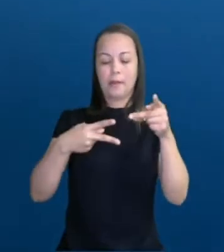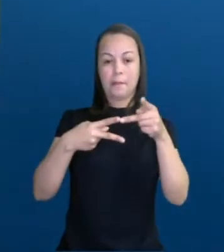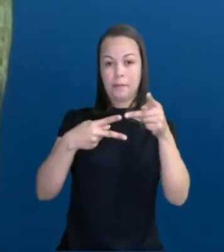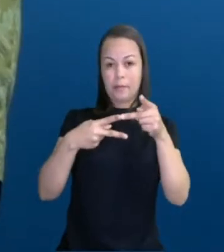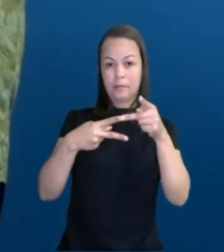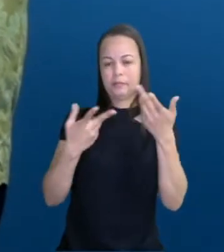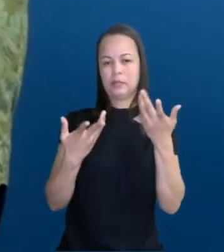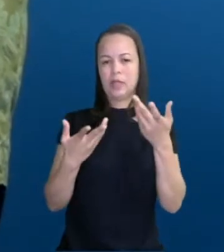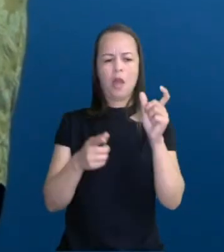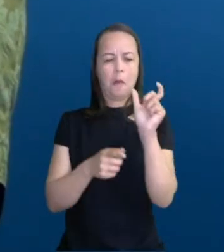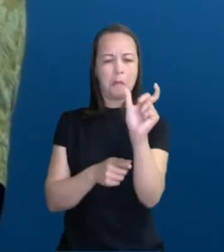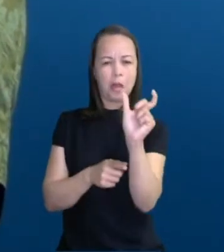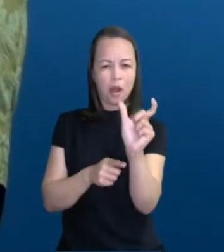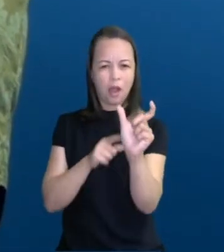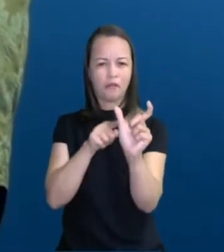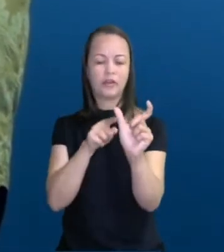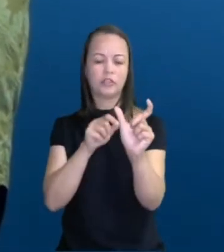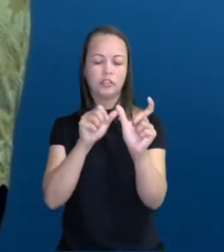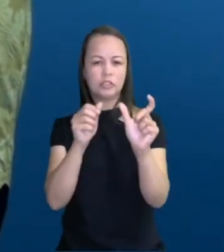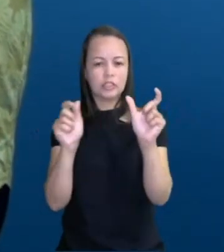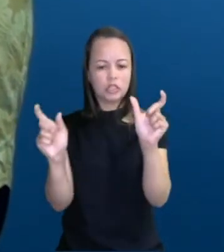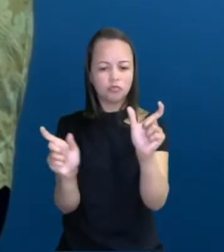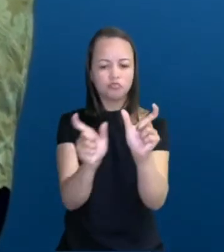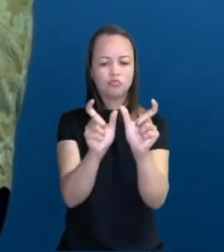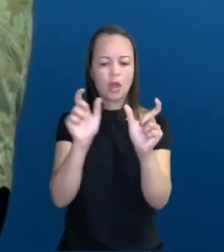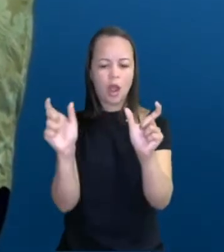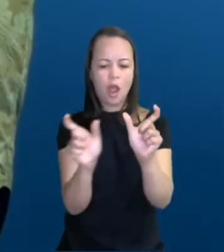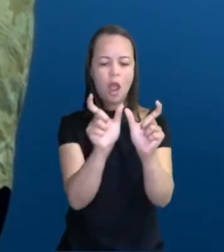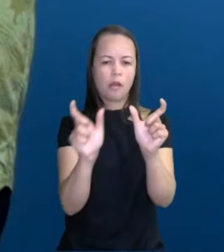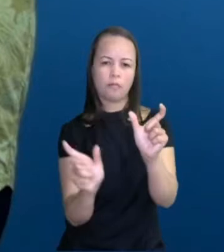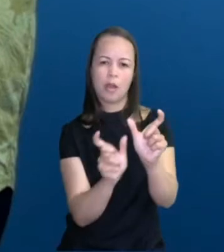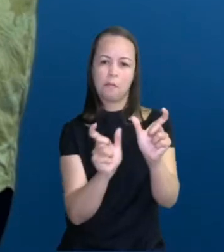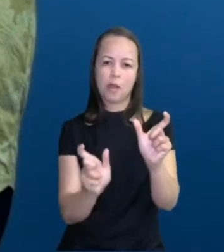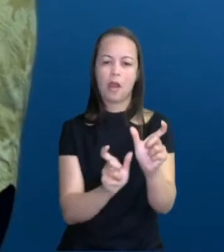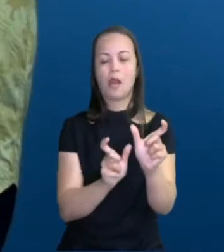Preposição são palavras que ligam, que fazem a